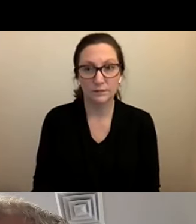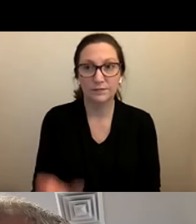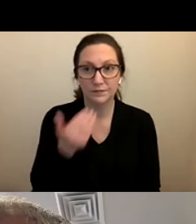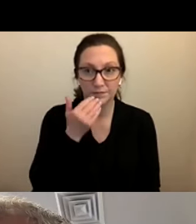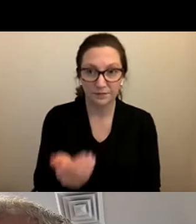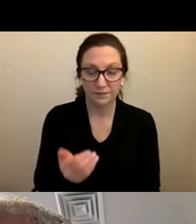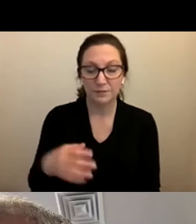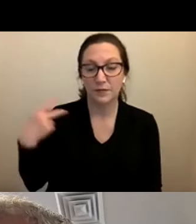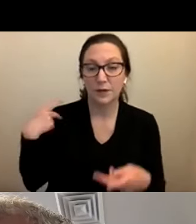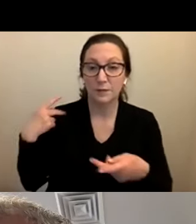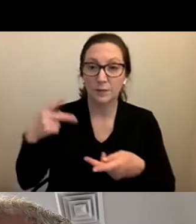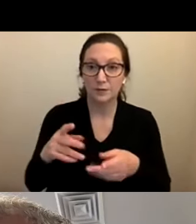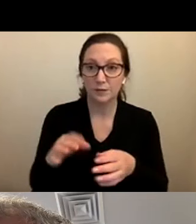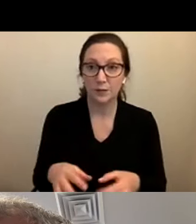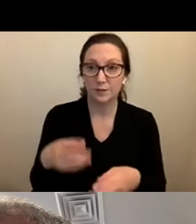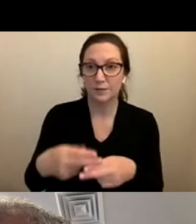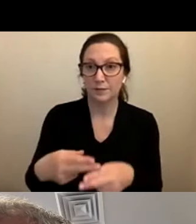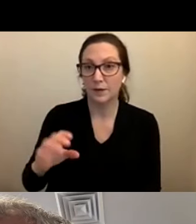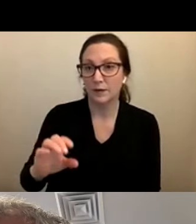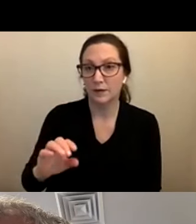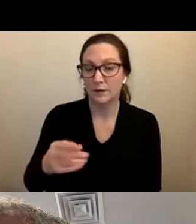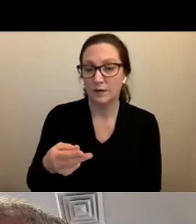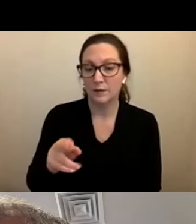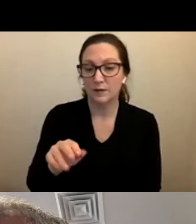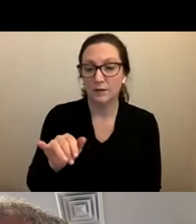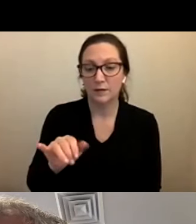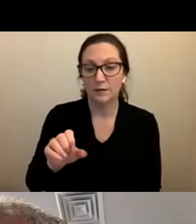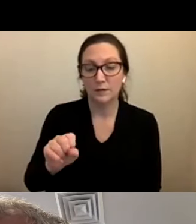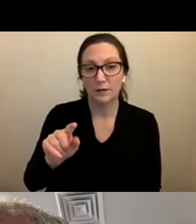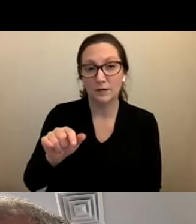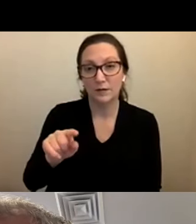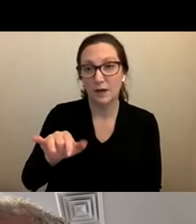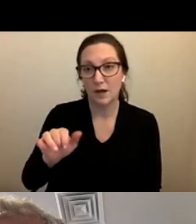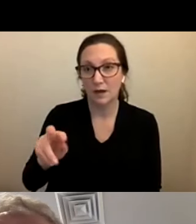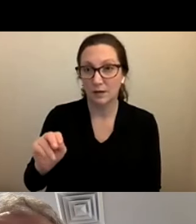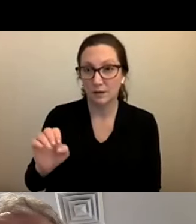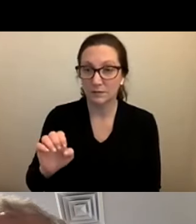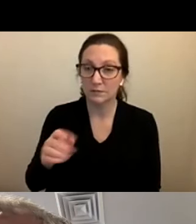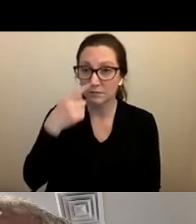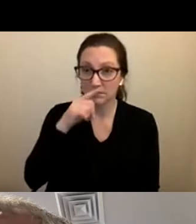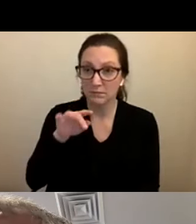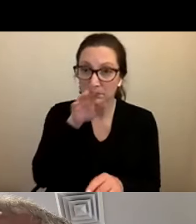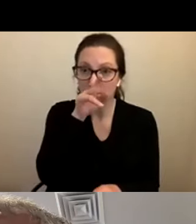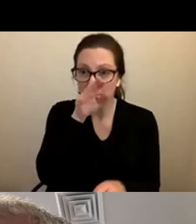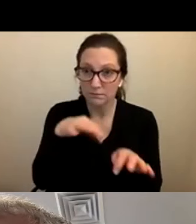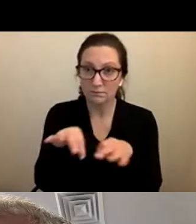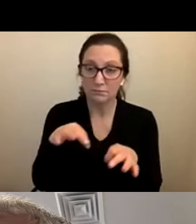you. Our Portuguese interpreter is Christiane Leitner. Please give the Zoom instructions in